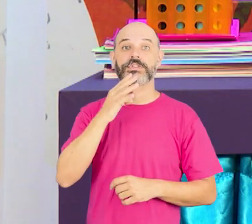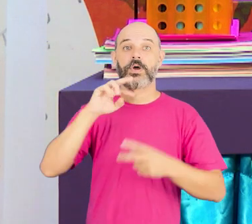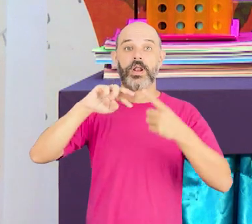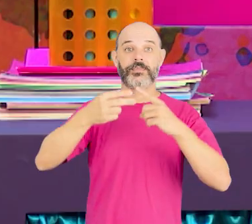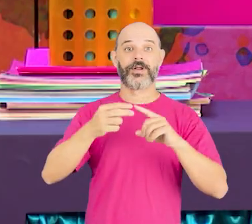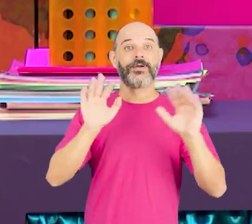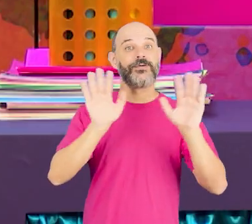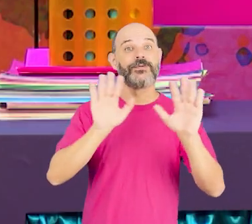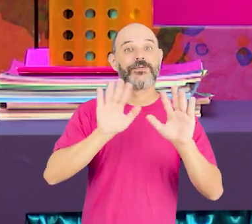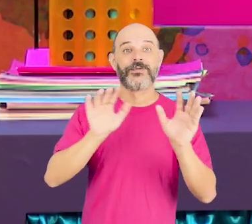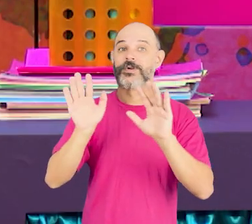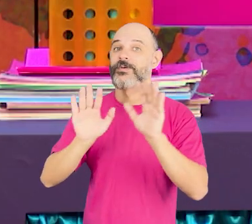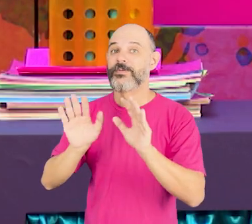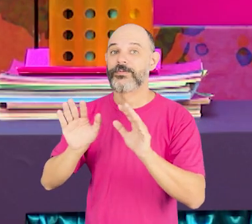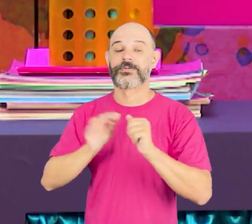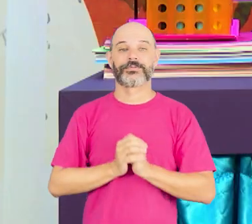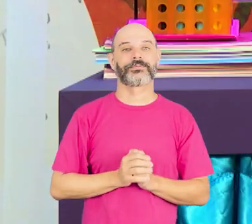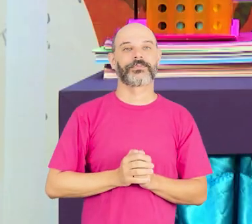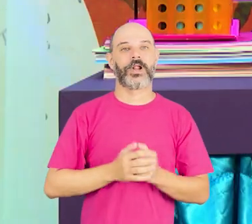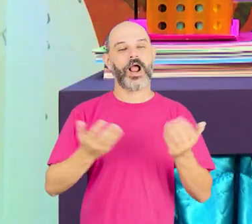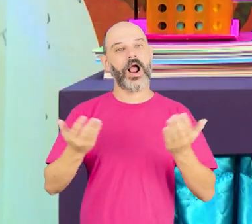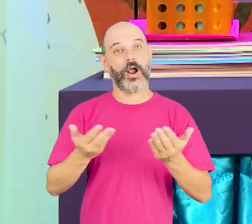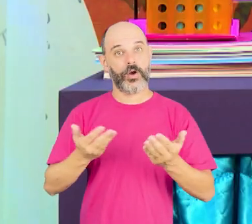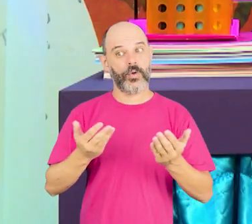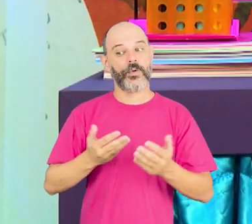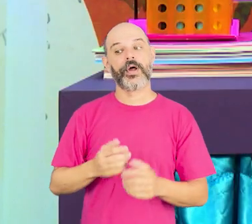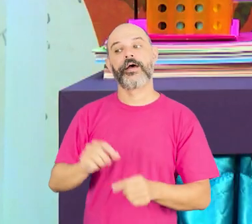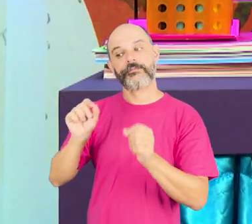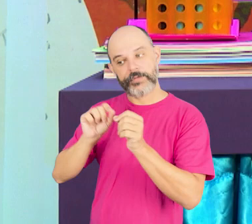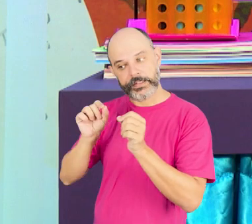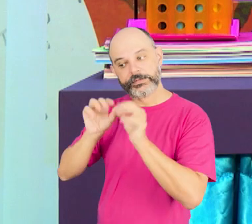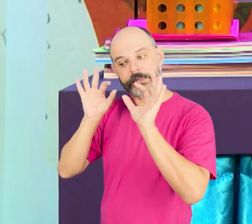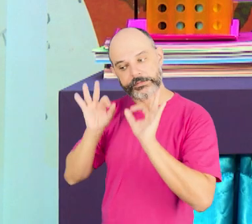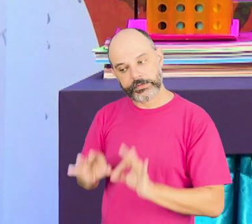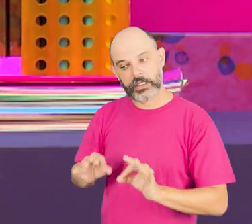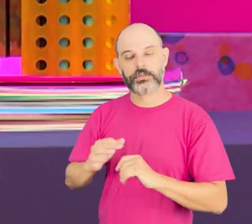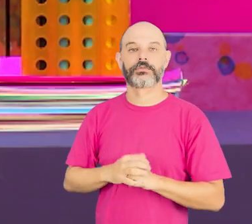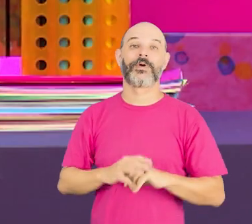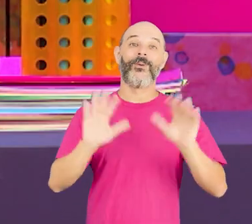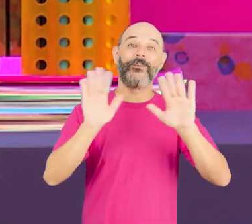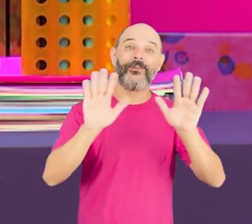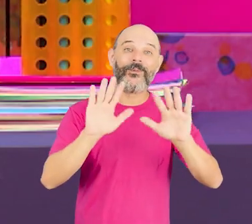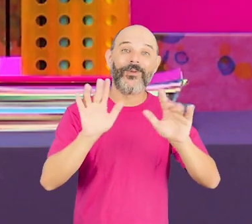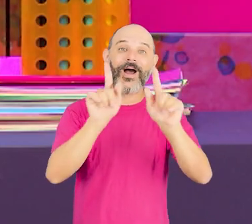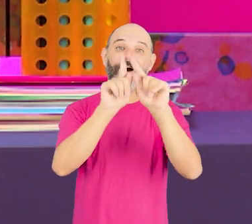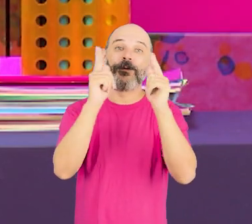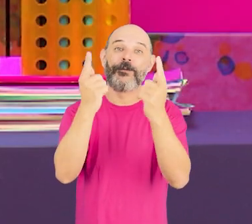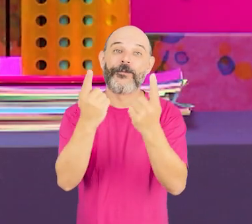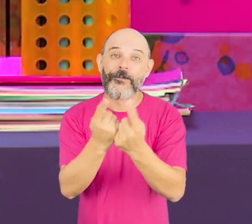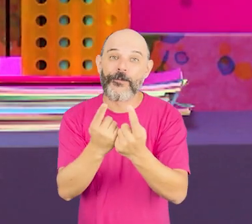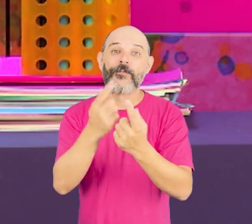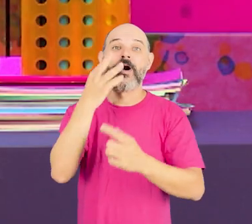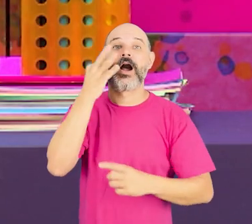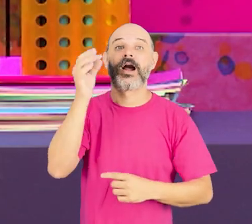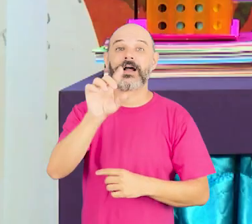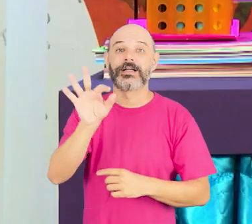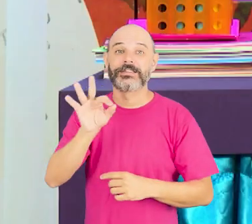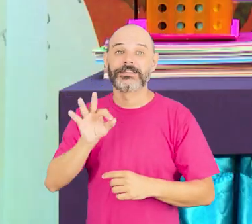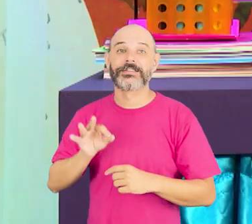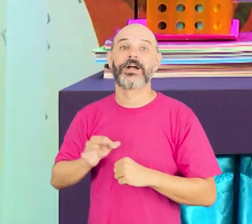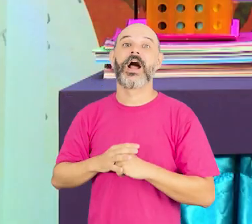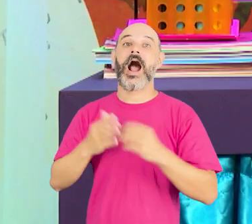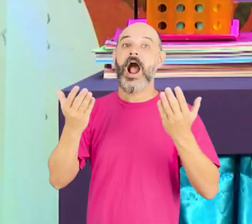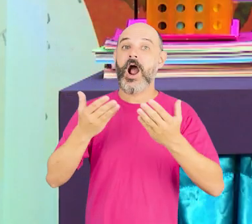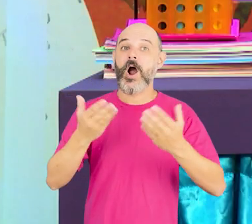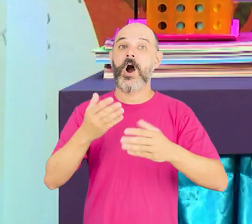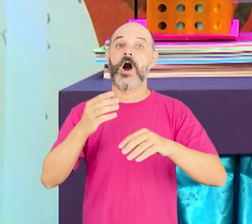Oiê! Oi! Agora vamos fazer direito. Olá, turma do Ratinho. Tá na